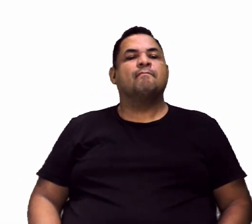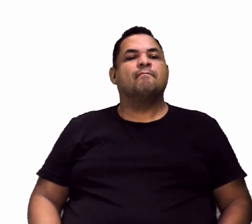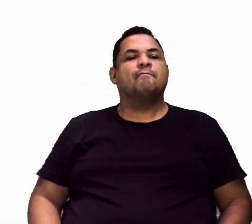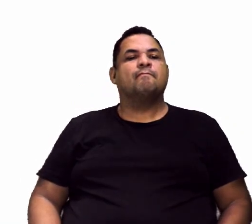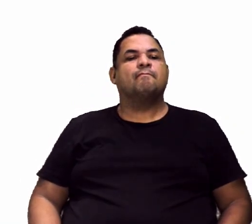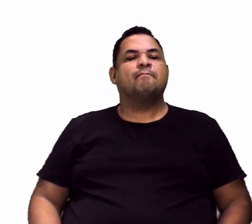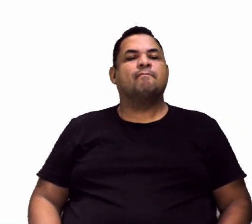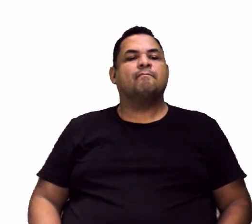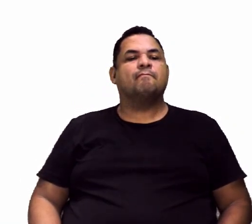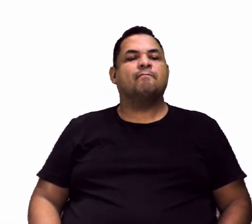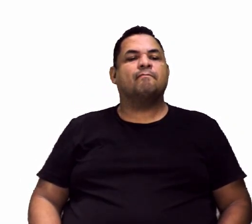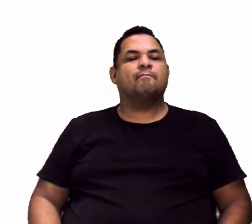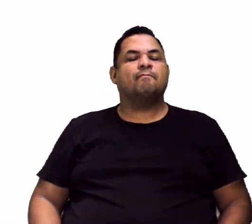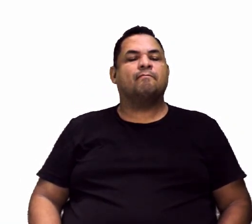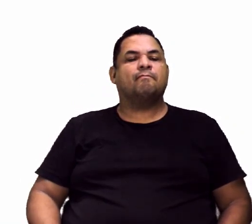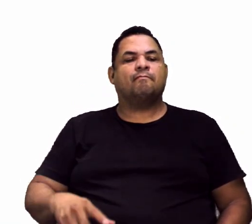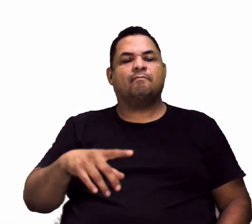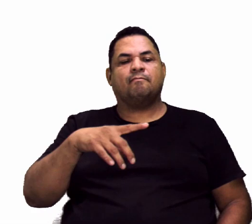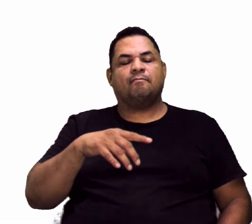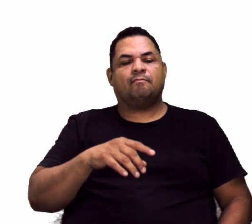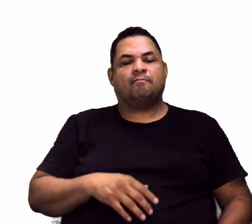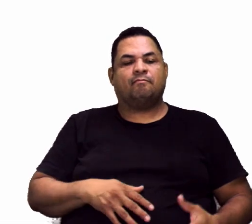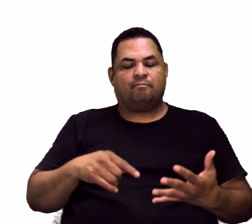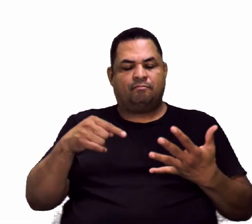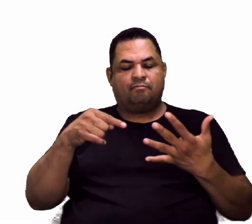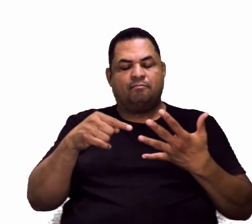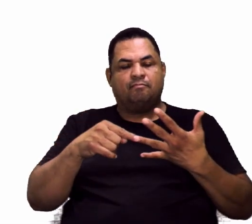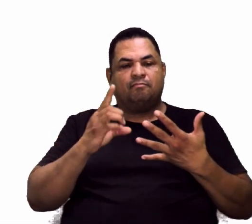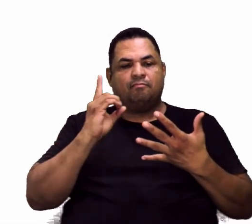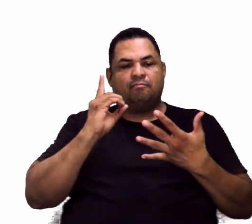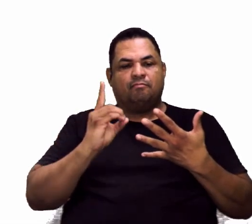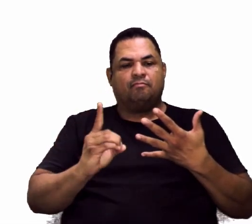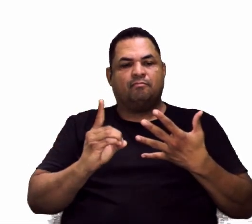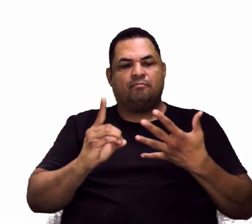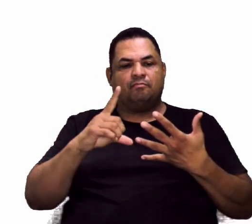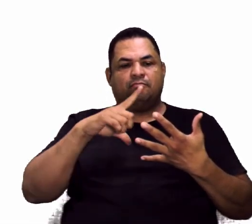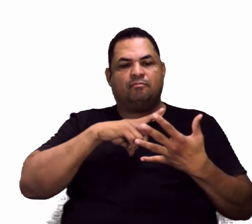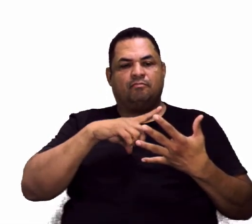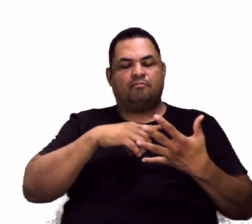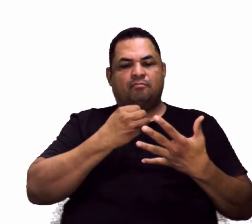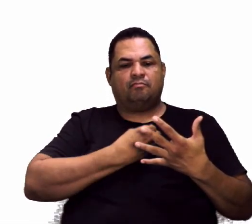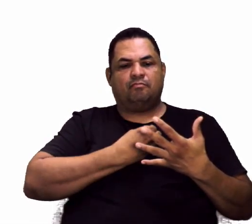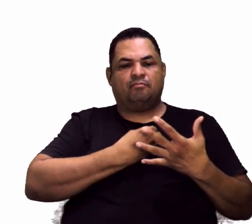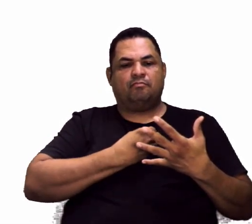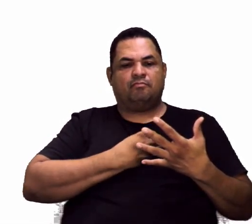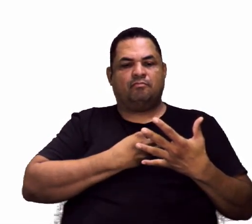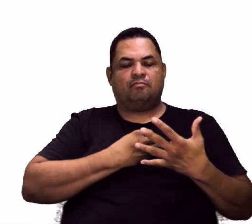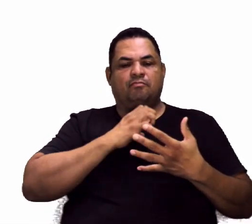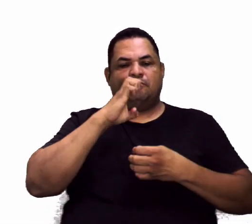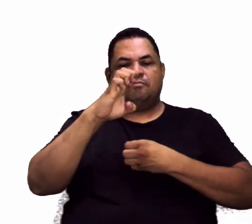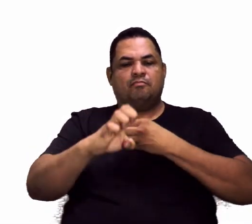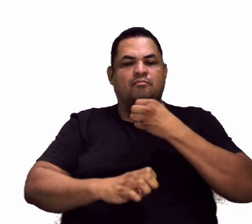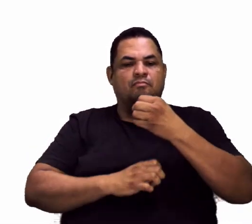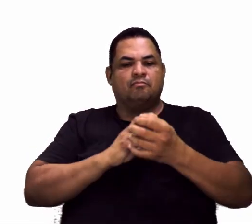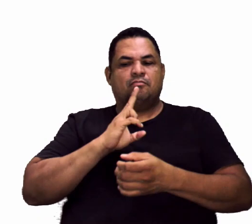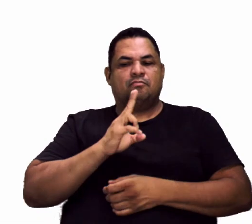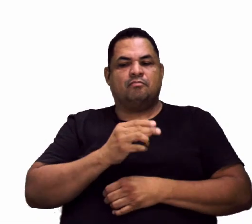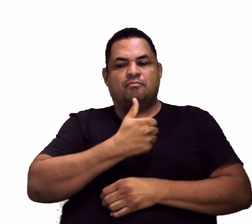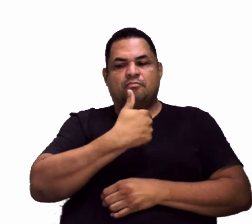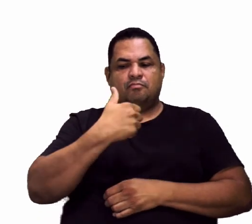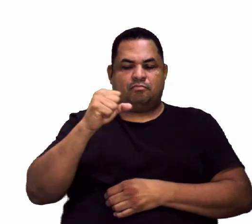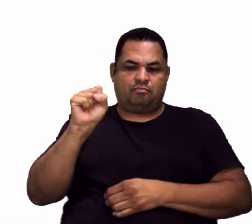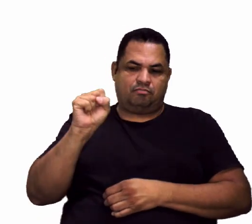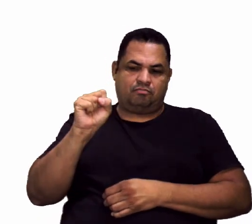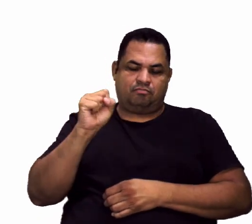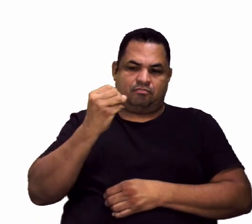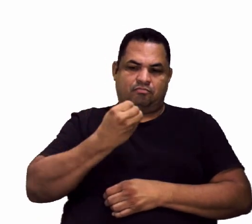aí, igual a 18. Por quê? Quando você tem um ânion, o